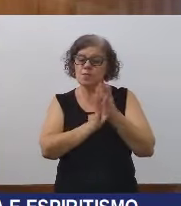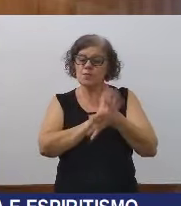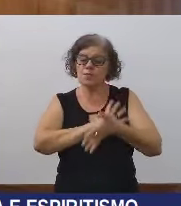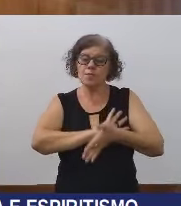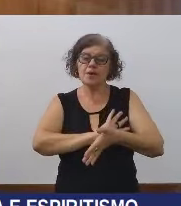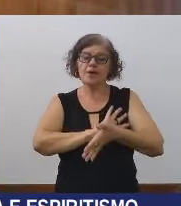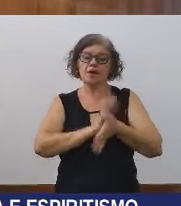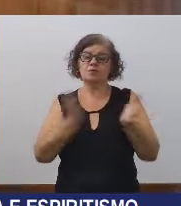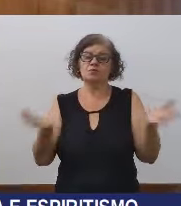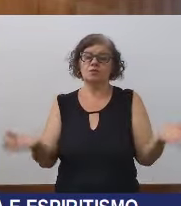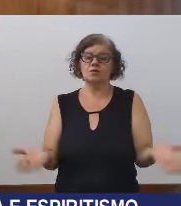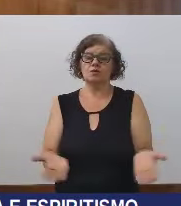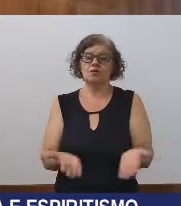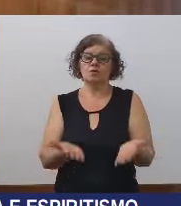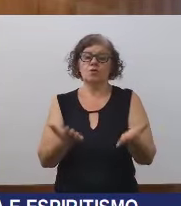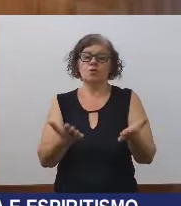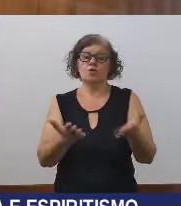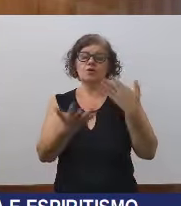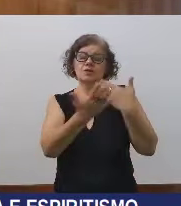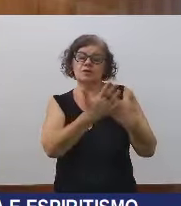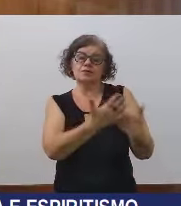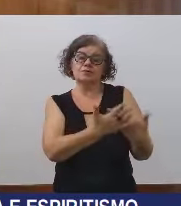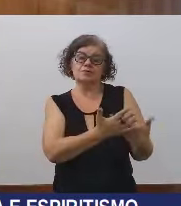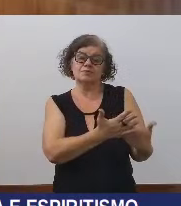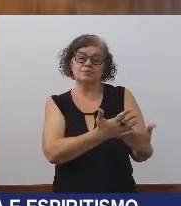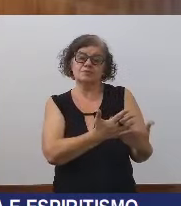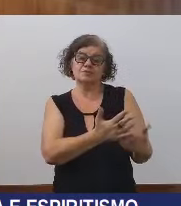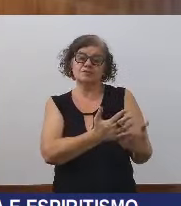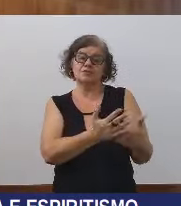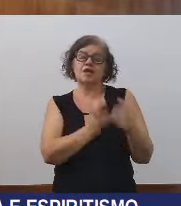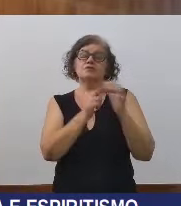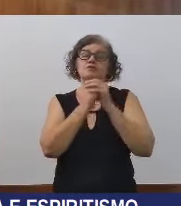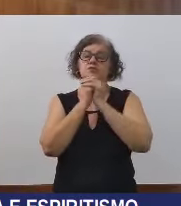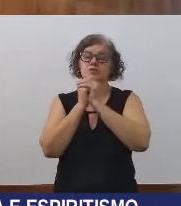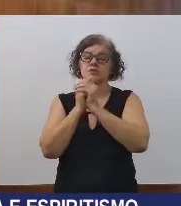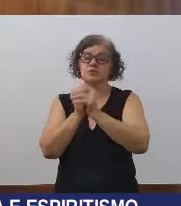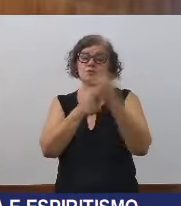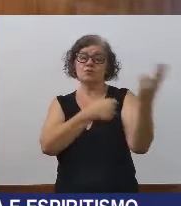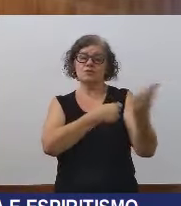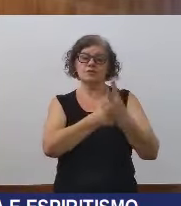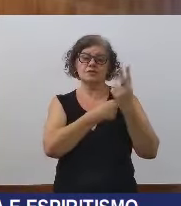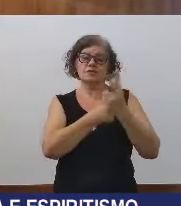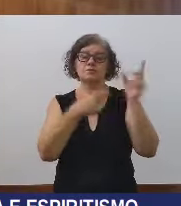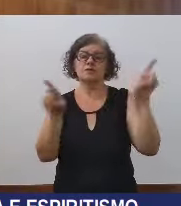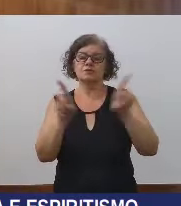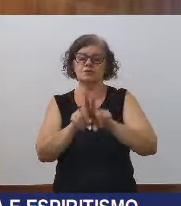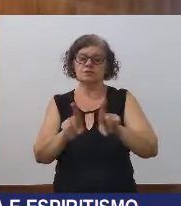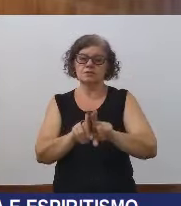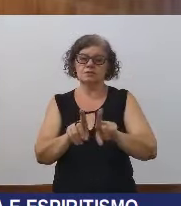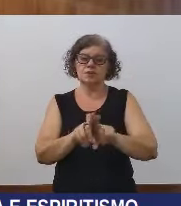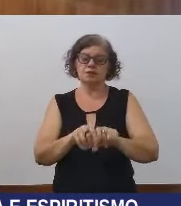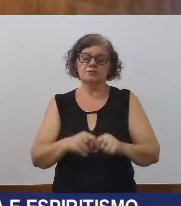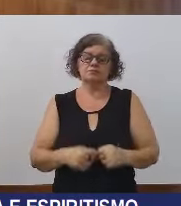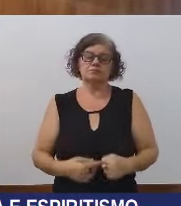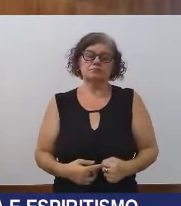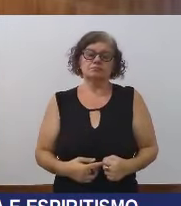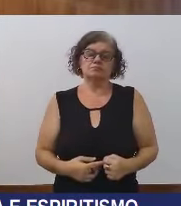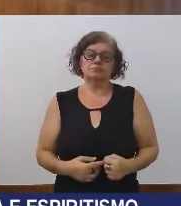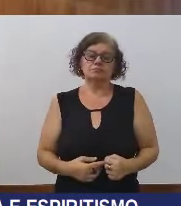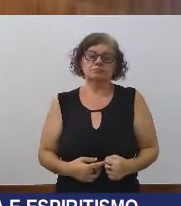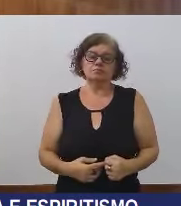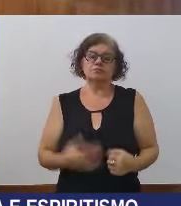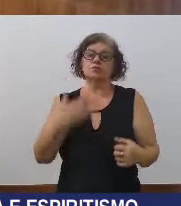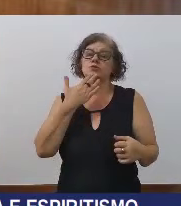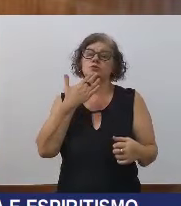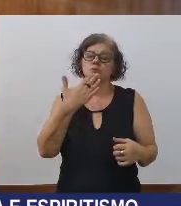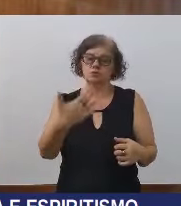nos preparar para este momento de estudo, de oração e de tratamento. E assim,